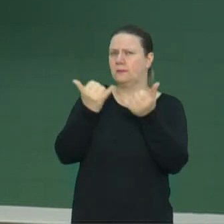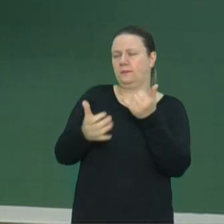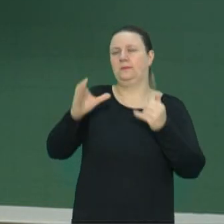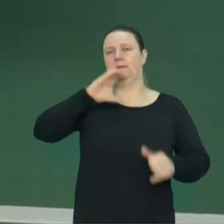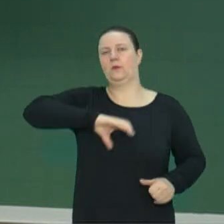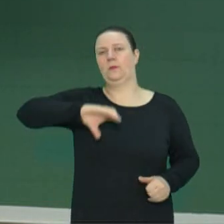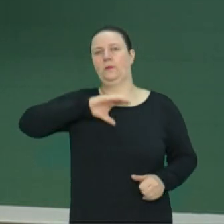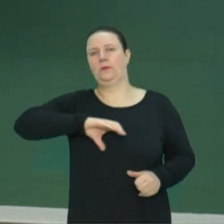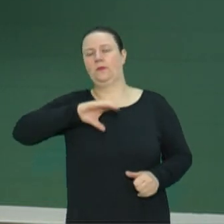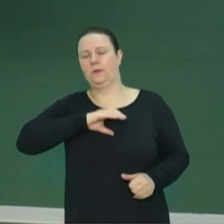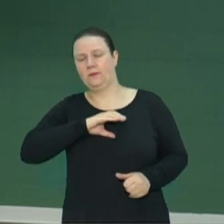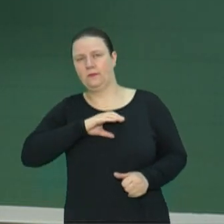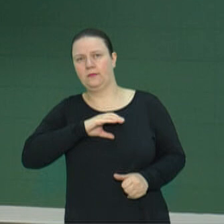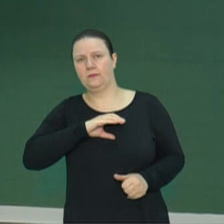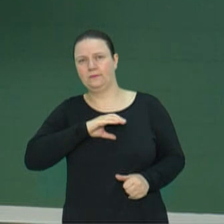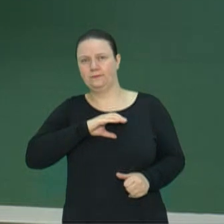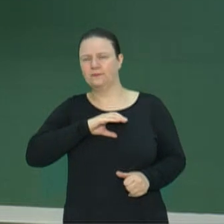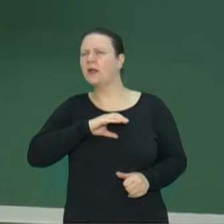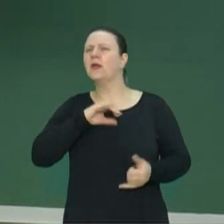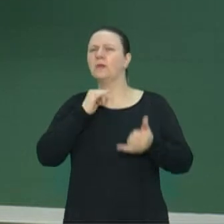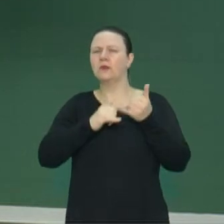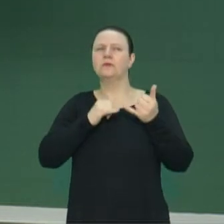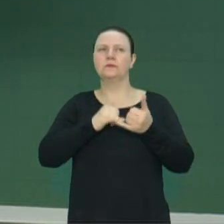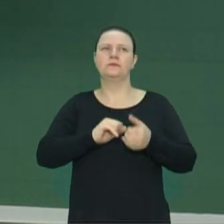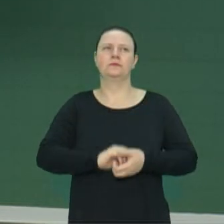português, né? Este, esse, aquele.